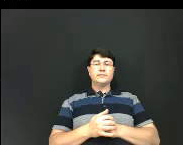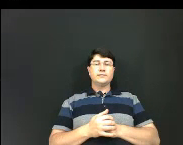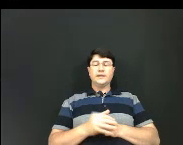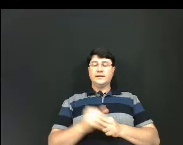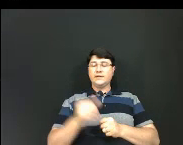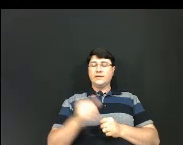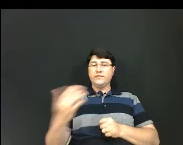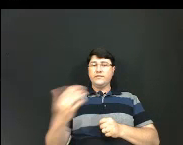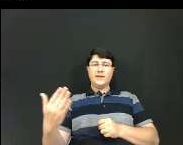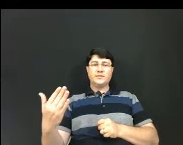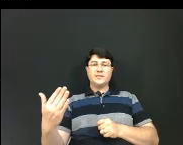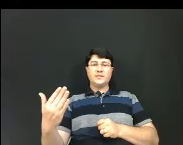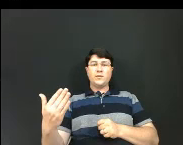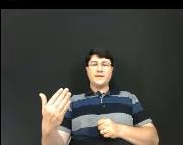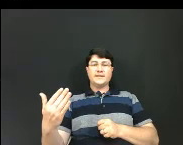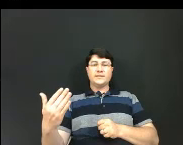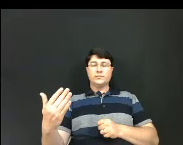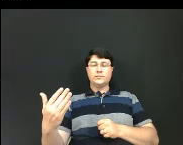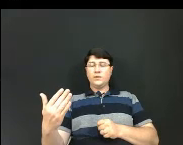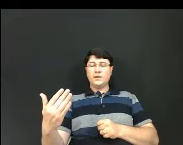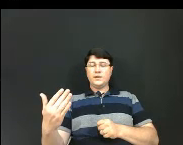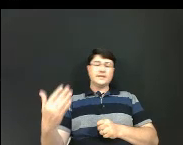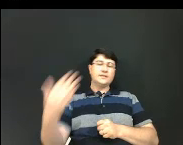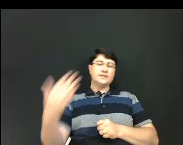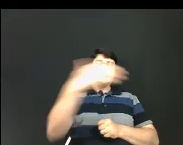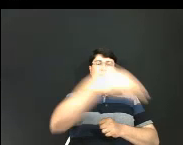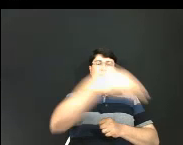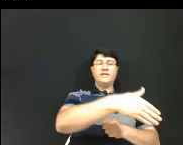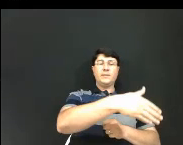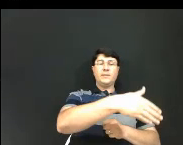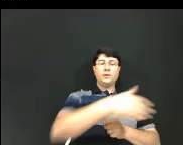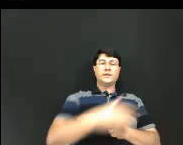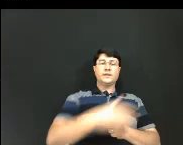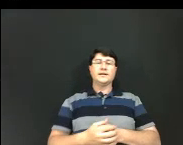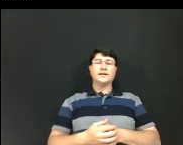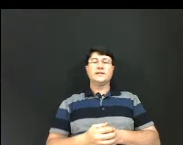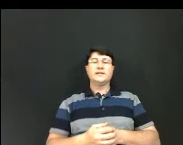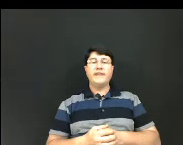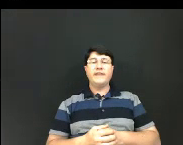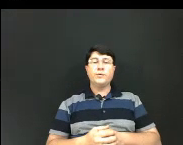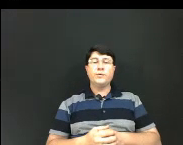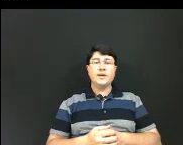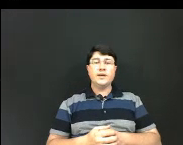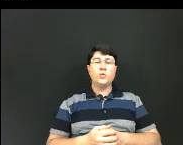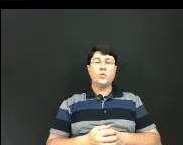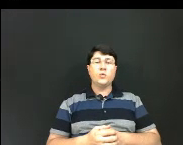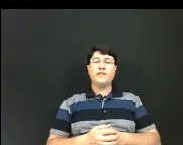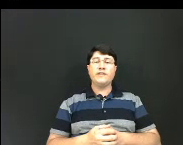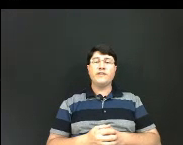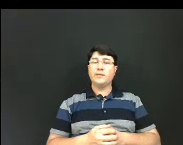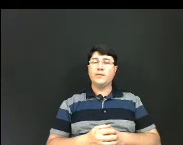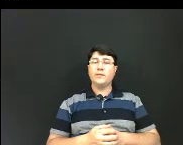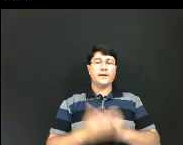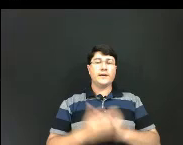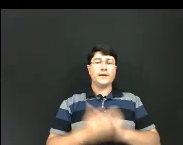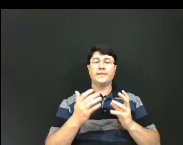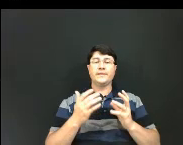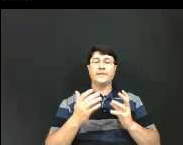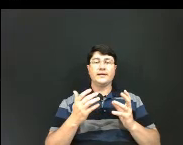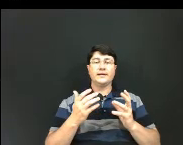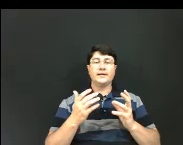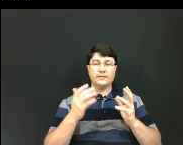verbo. Então, um verbo sempre começa numa locação e vai para outra. Então, o verbo ir, como que é feito o verbo